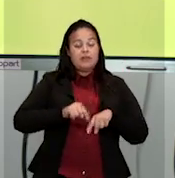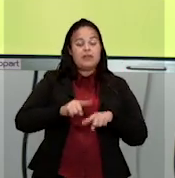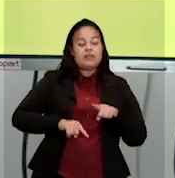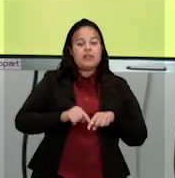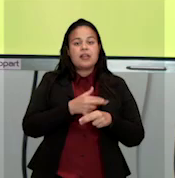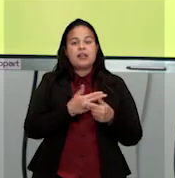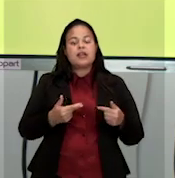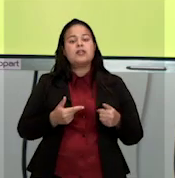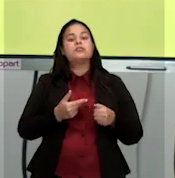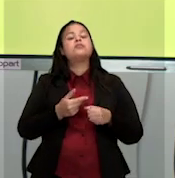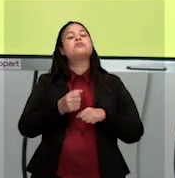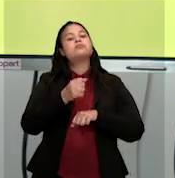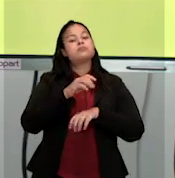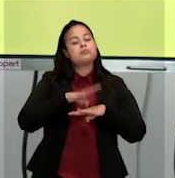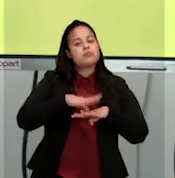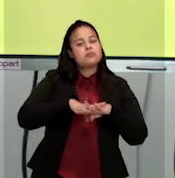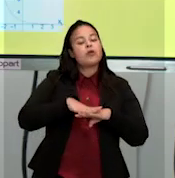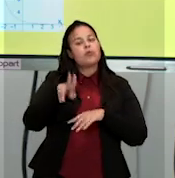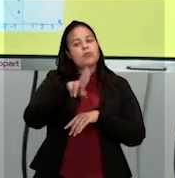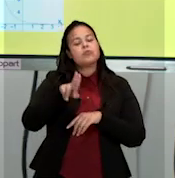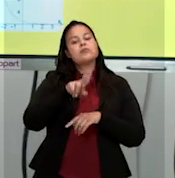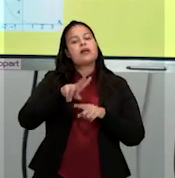podemos aplicar na função exponencial.